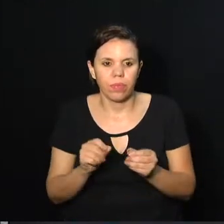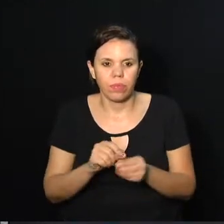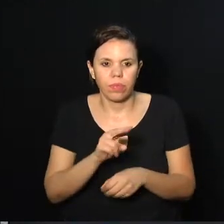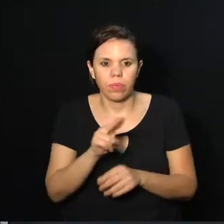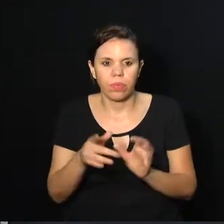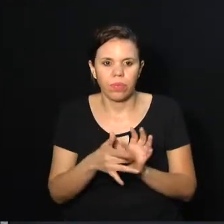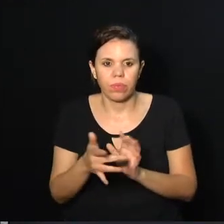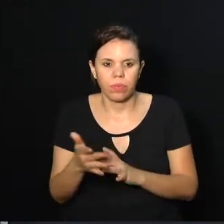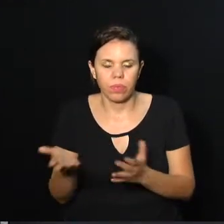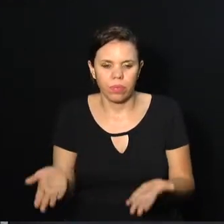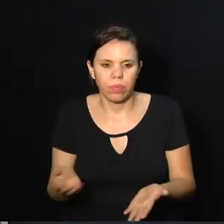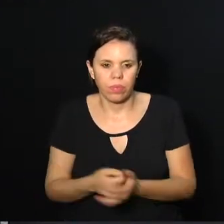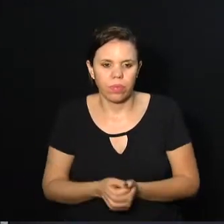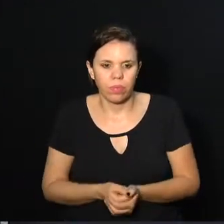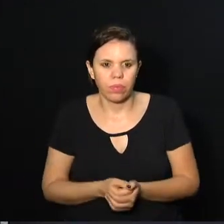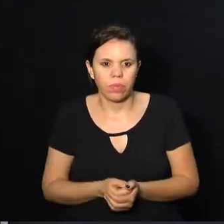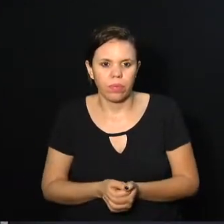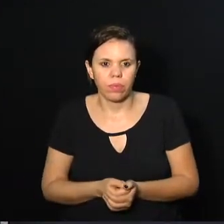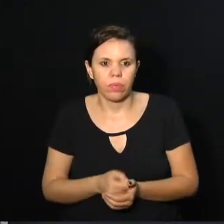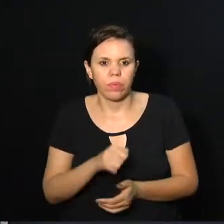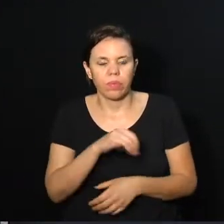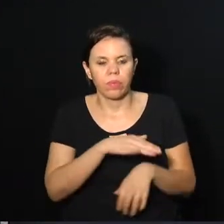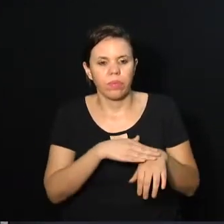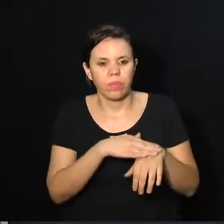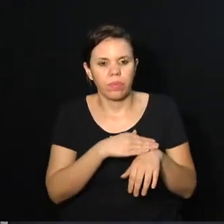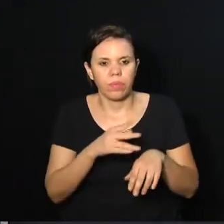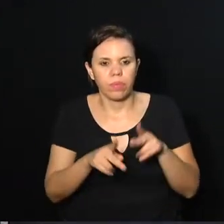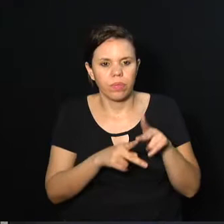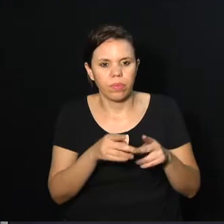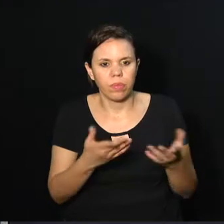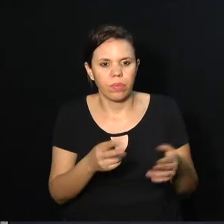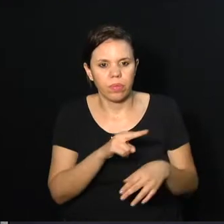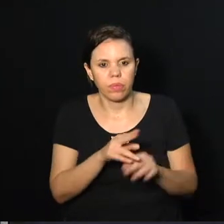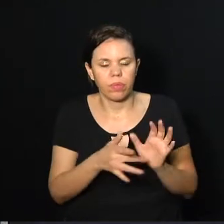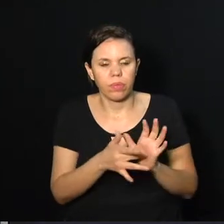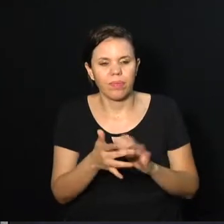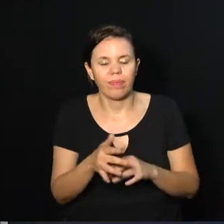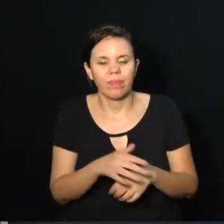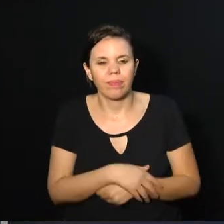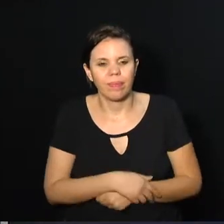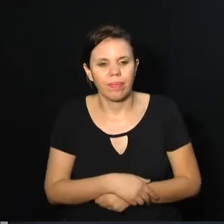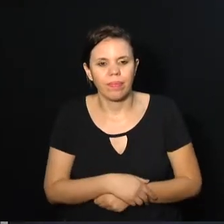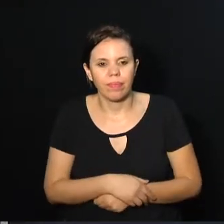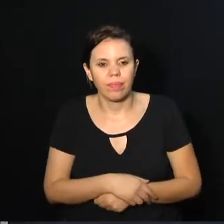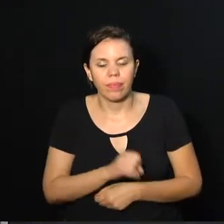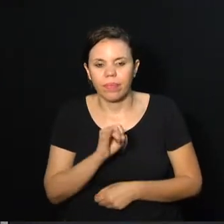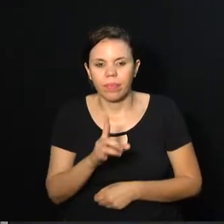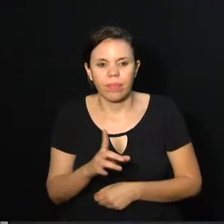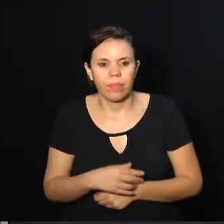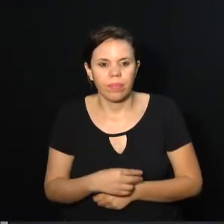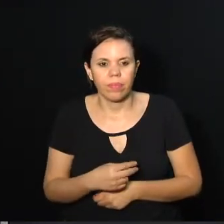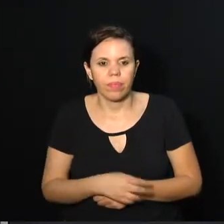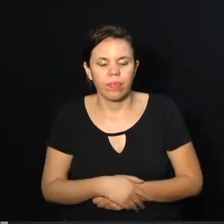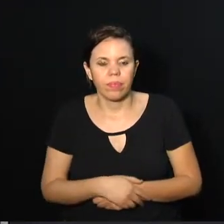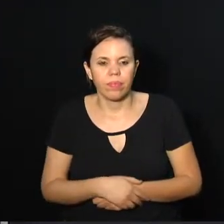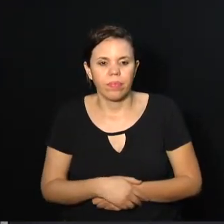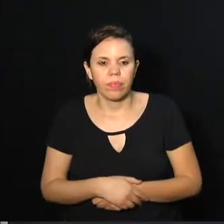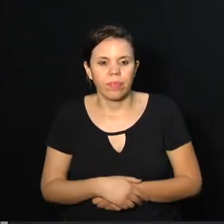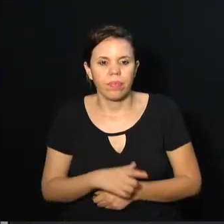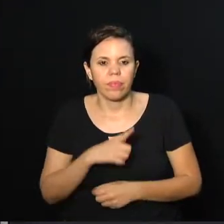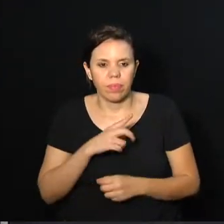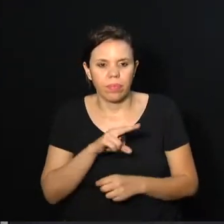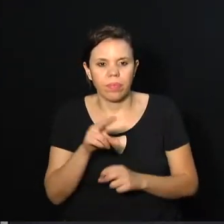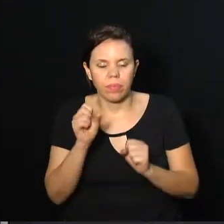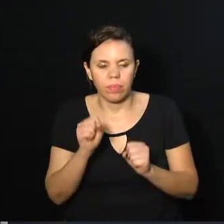do Senhor Jesus. Se ele fosse conversar com alguém, em nome do Senhor Jesus, porque esse nome tem poder, muito poder,